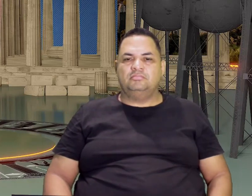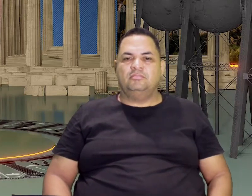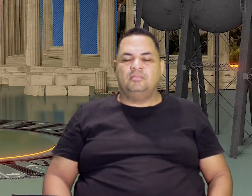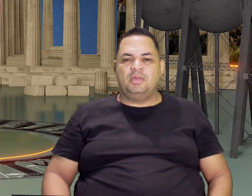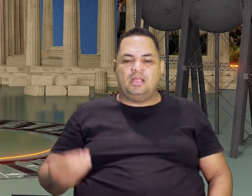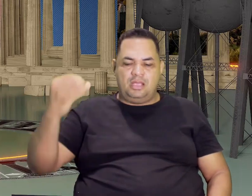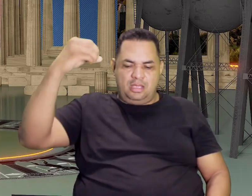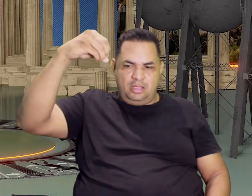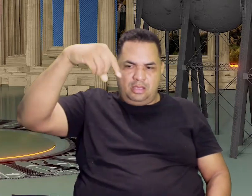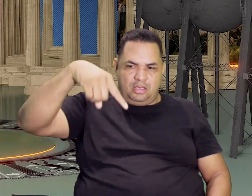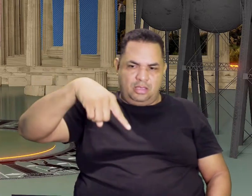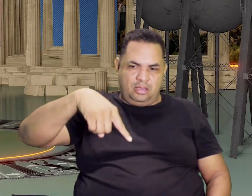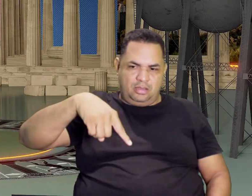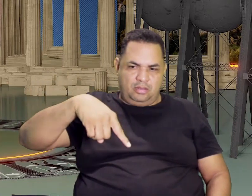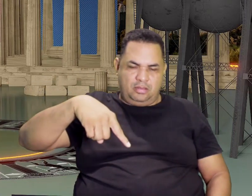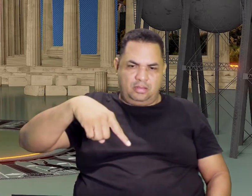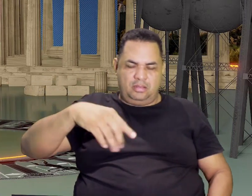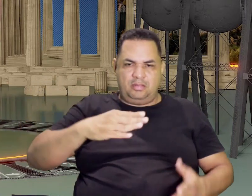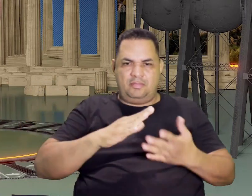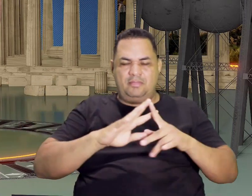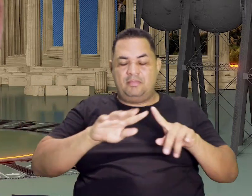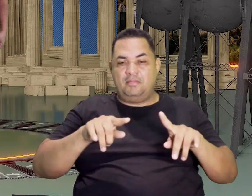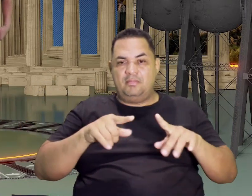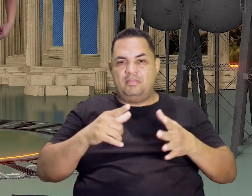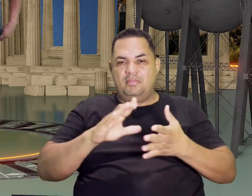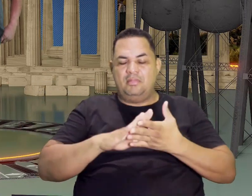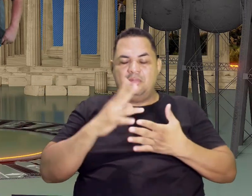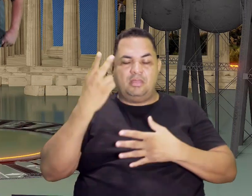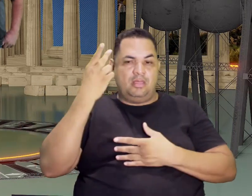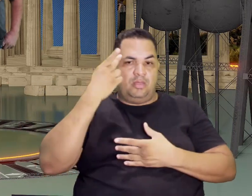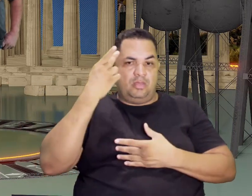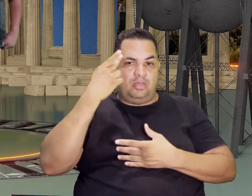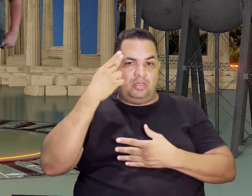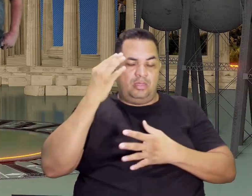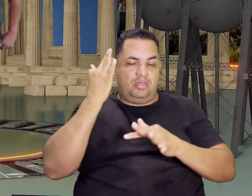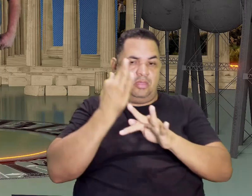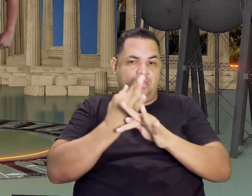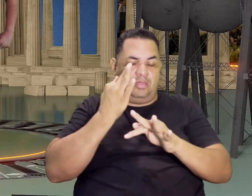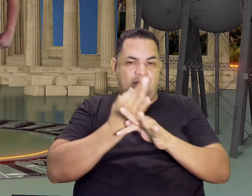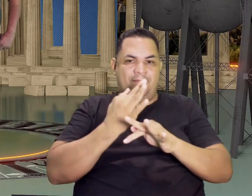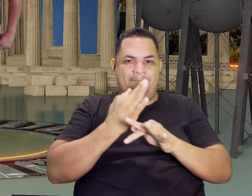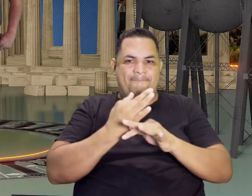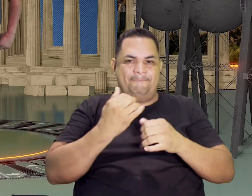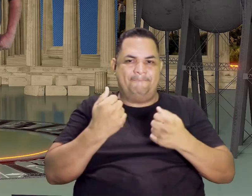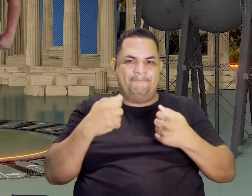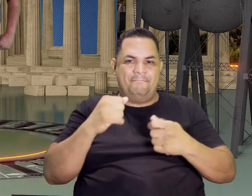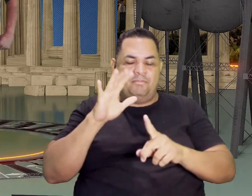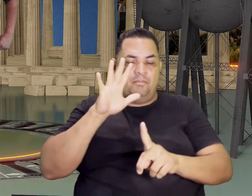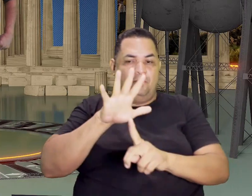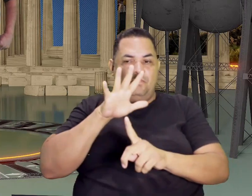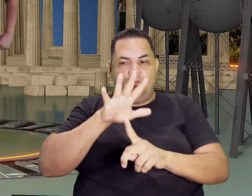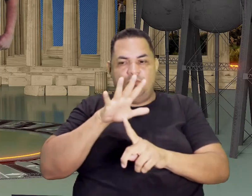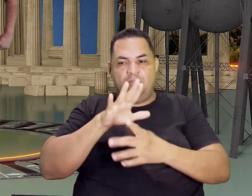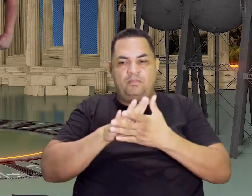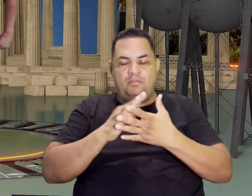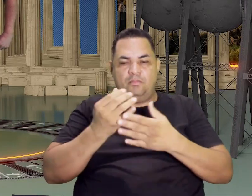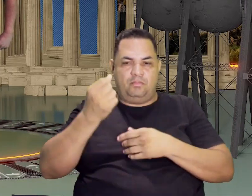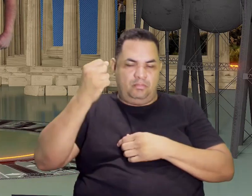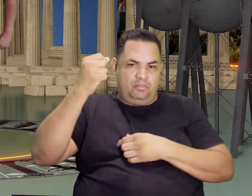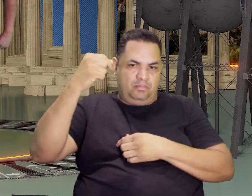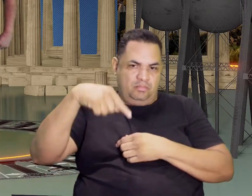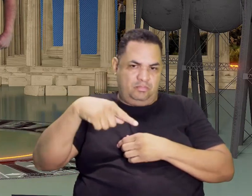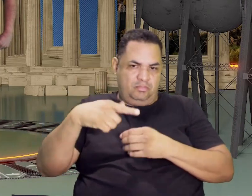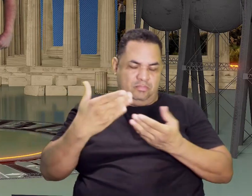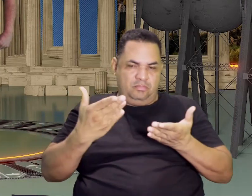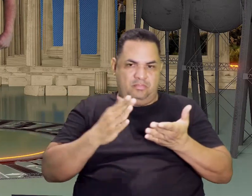queda livre, ele vai cair, mas algumas coisas da natureza, da física, etc., vai influenciar naquela queda.